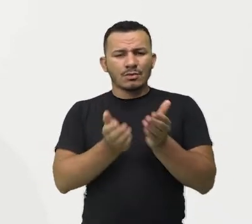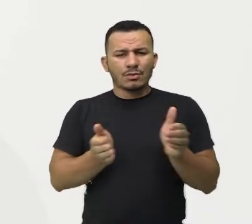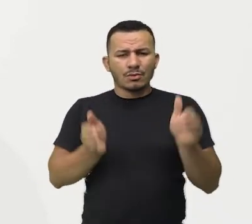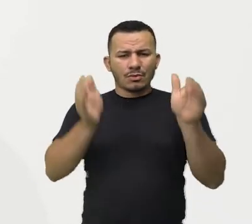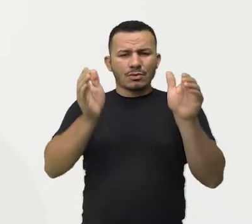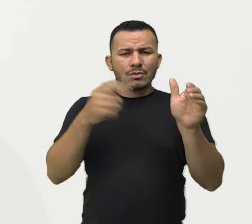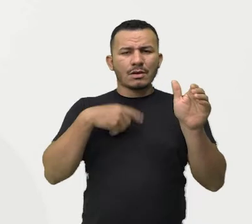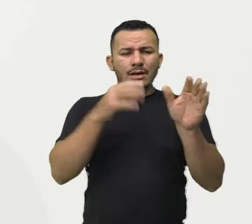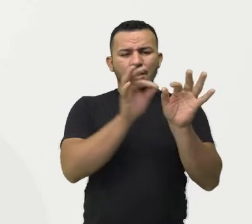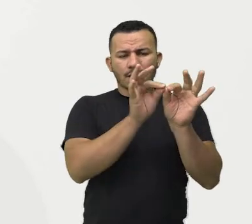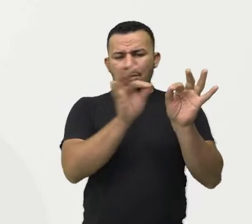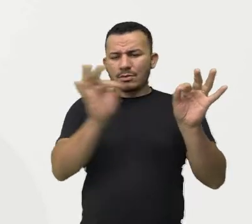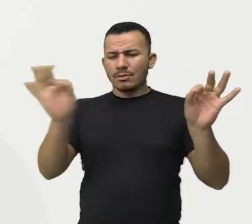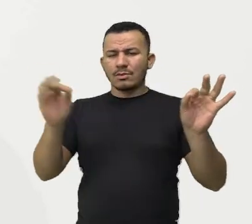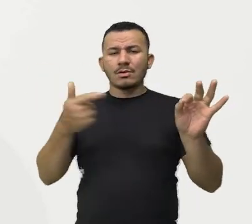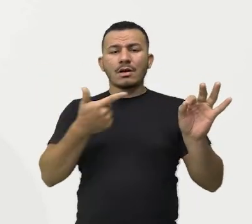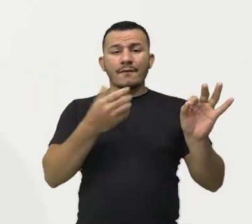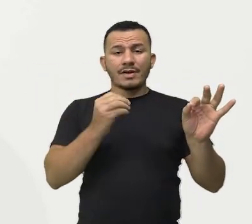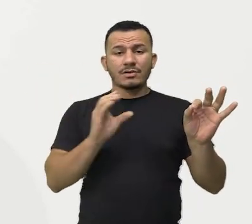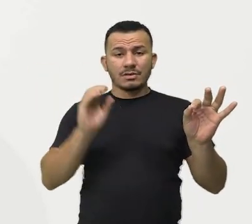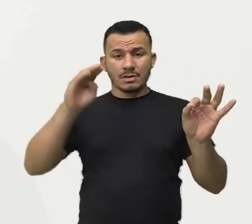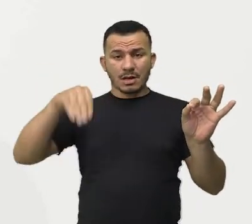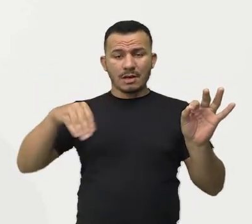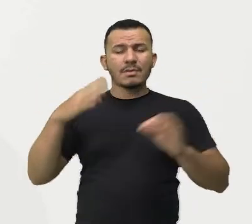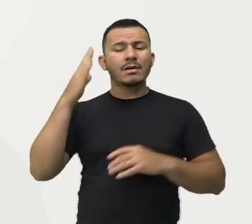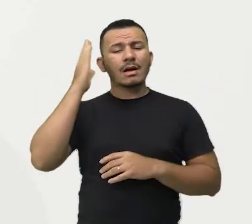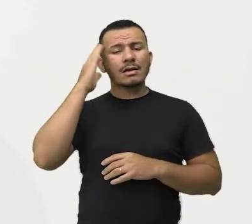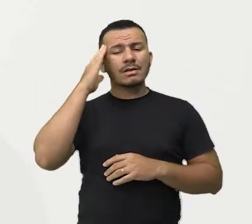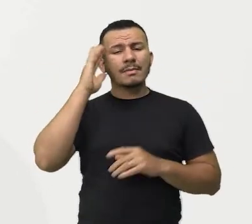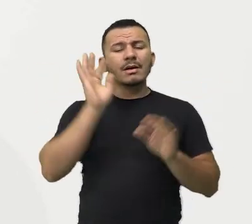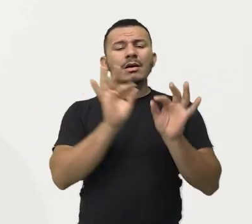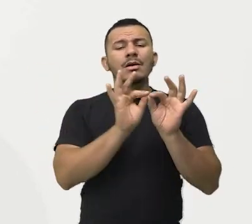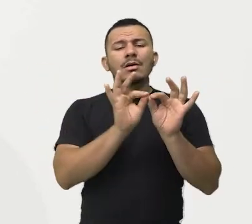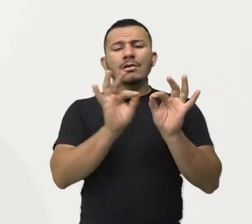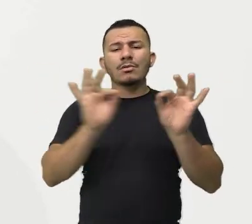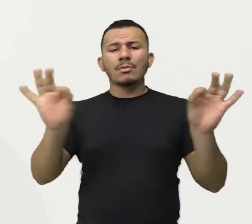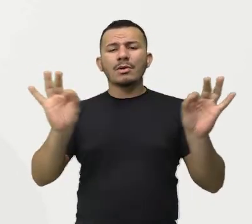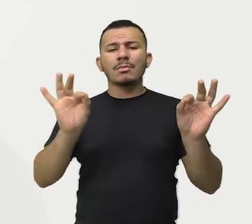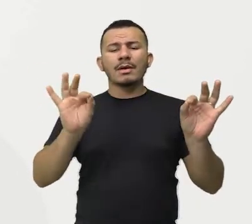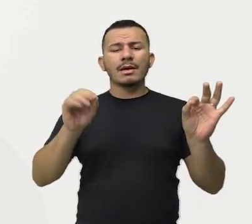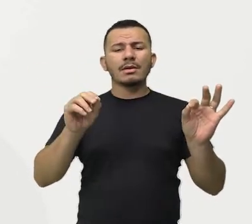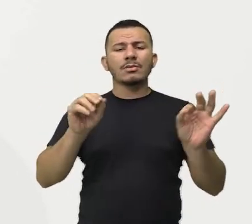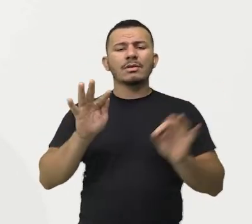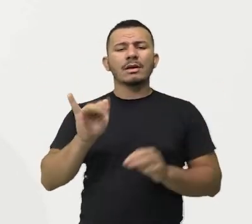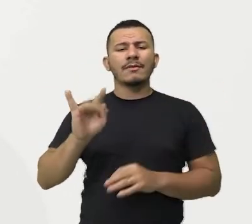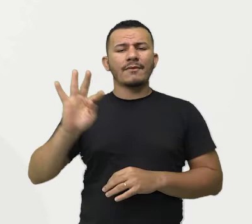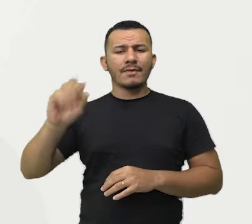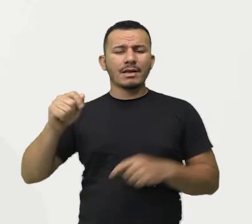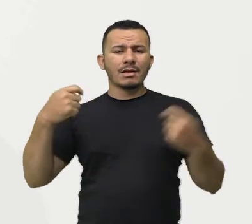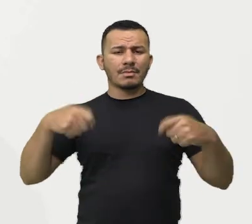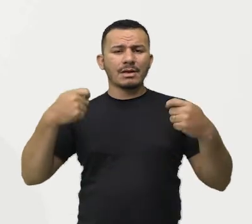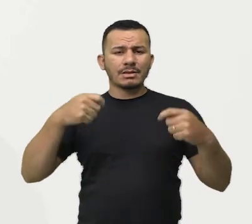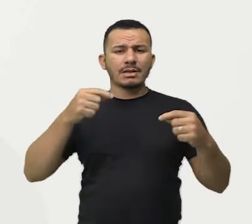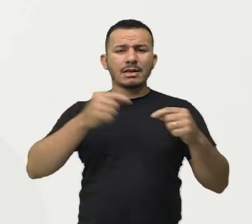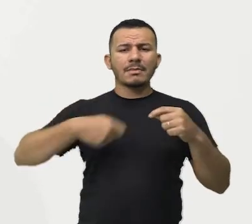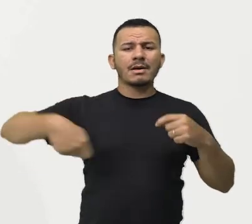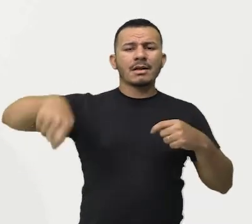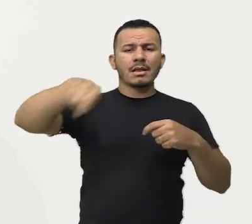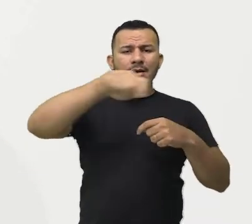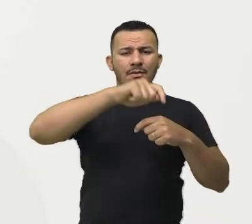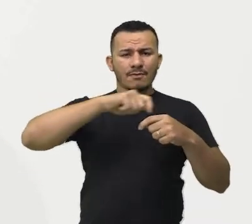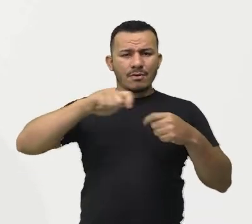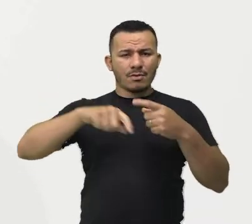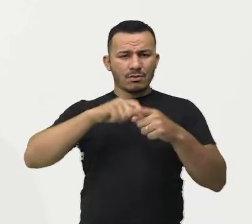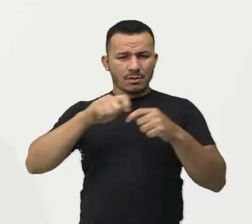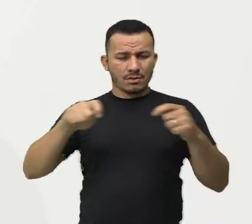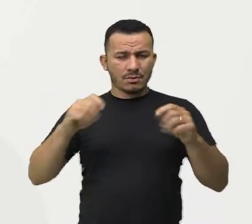da parte superior do vaso mede 20 centímetros, qual o comprimento mínimo que a fita deve ter